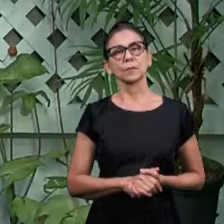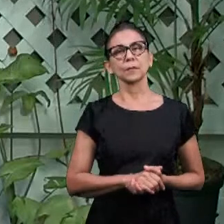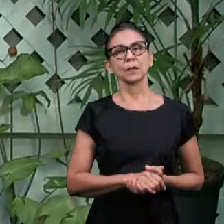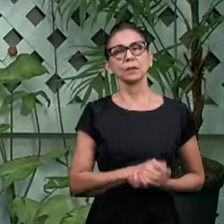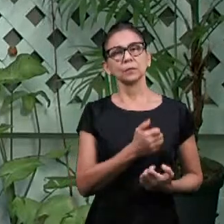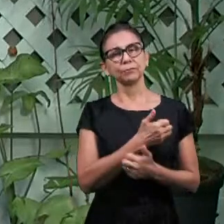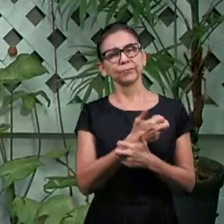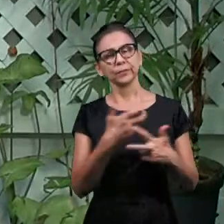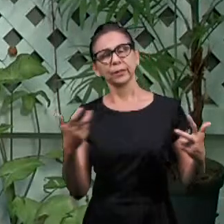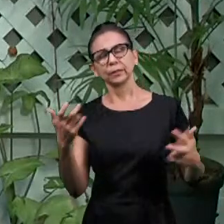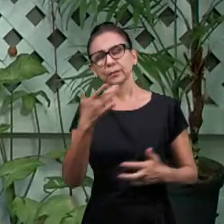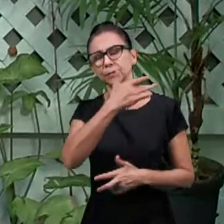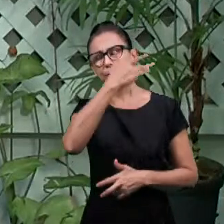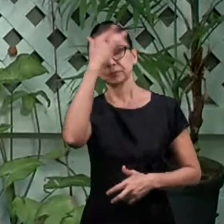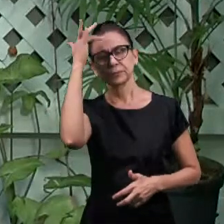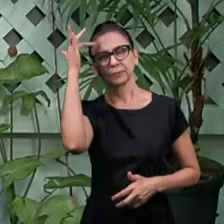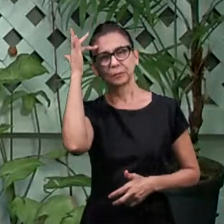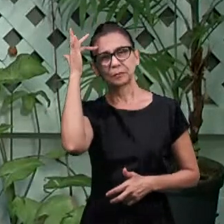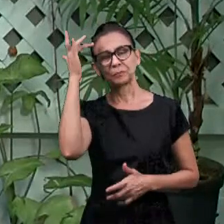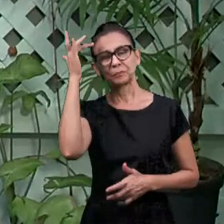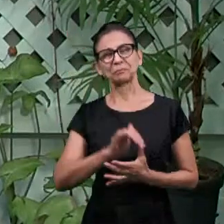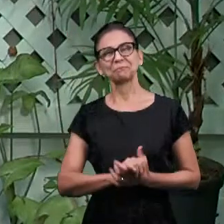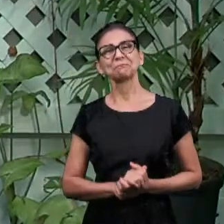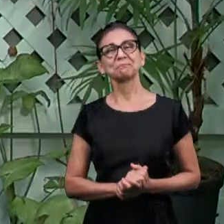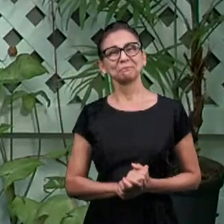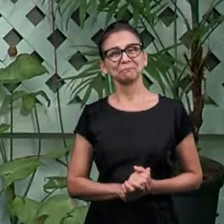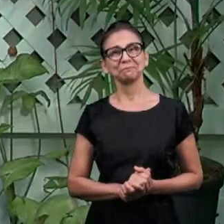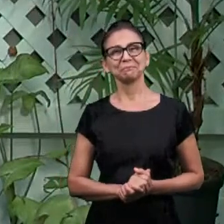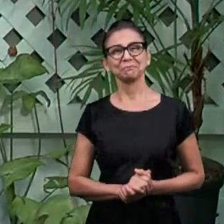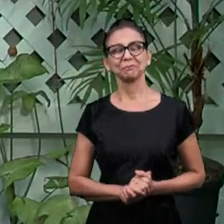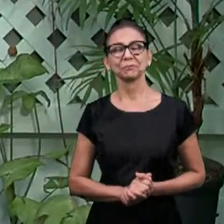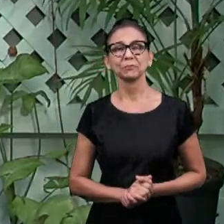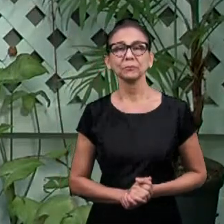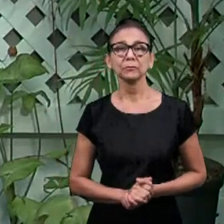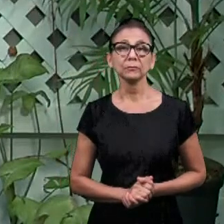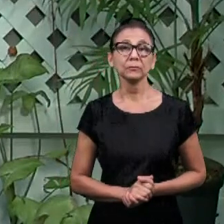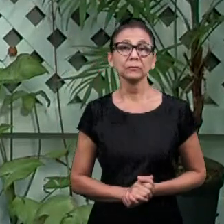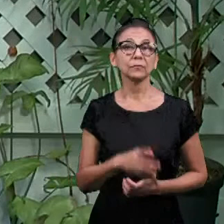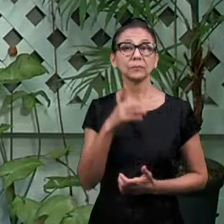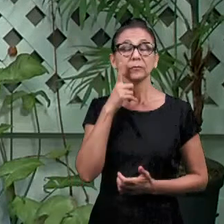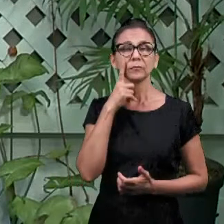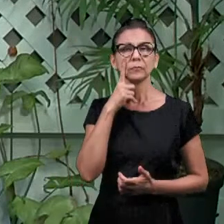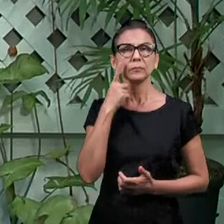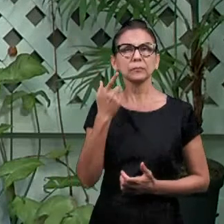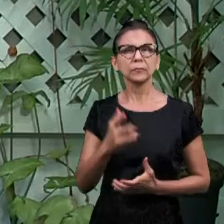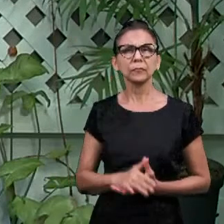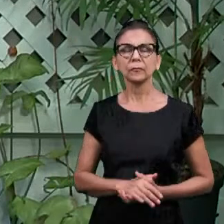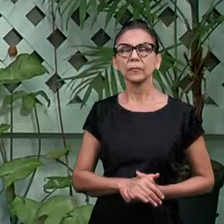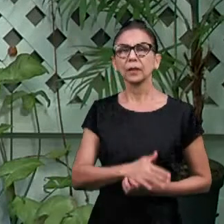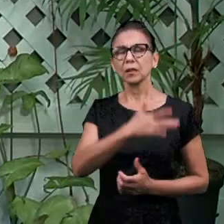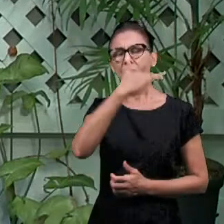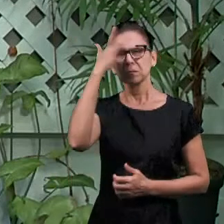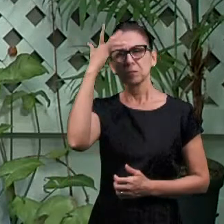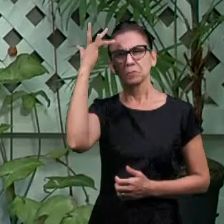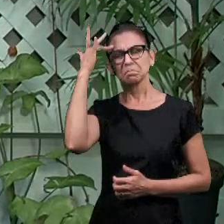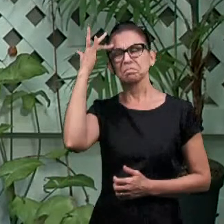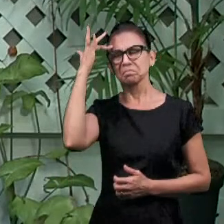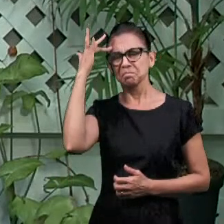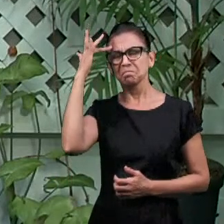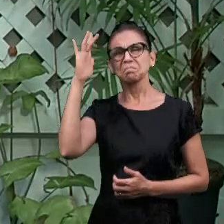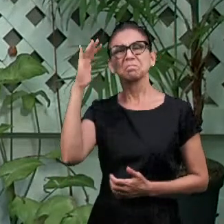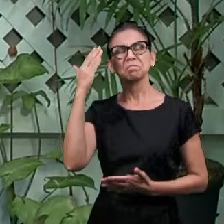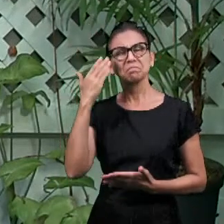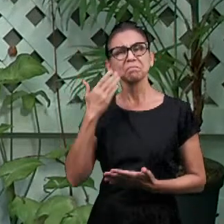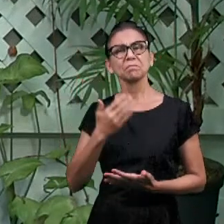meus irmãos, há uma sequência notável de homens e de nomes cujos nomes